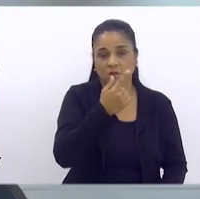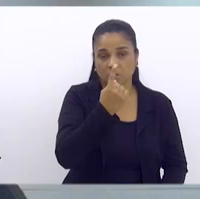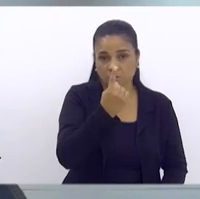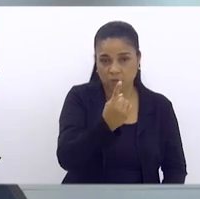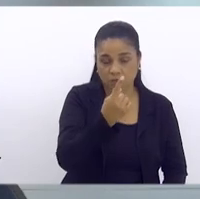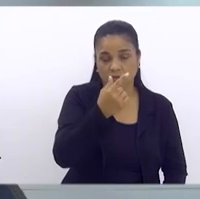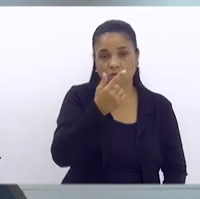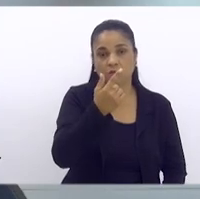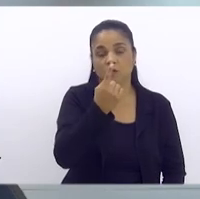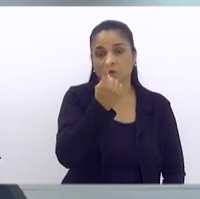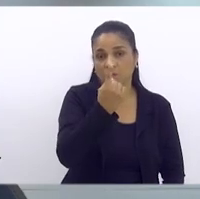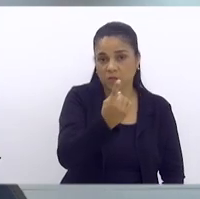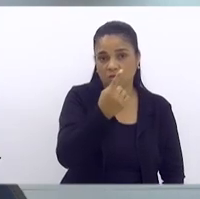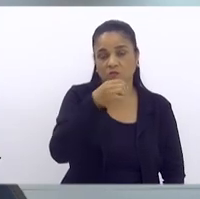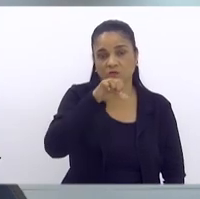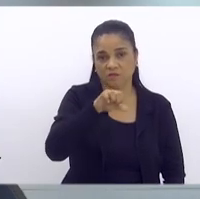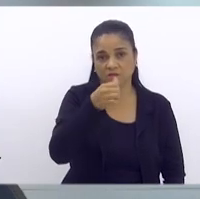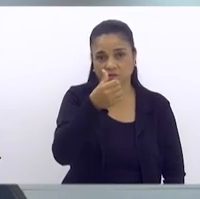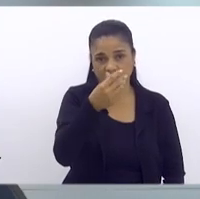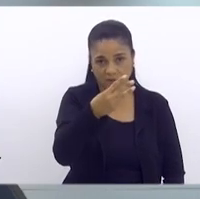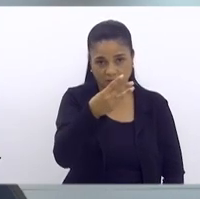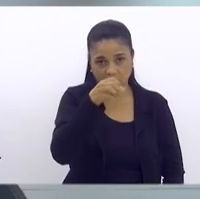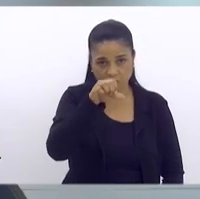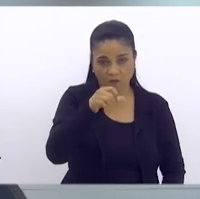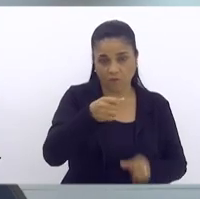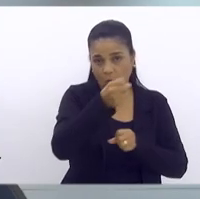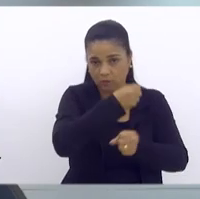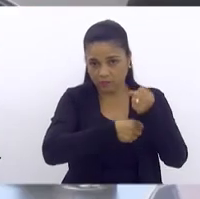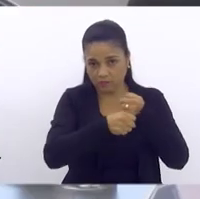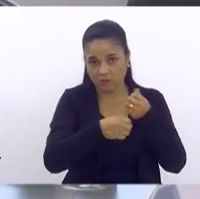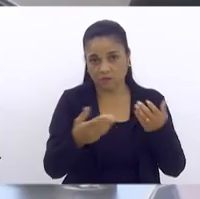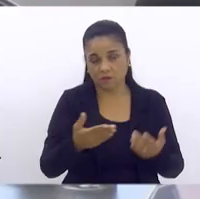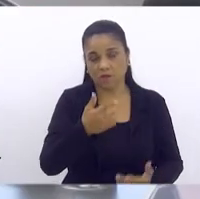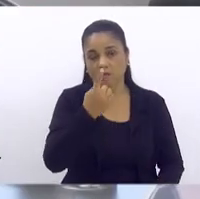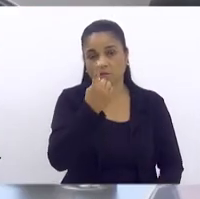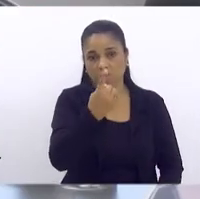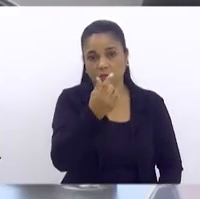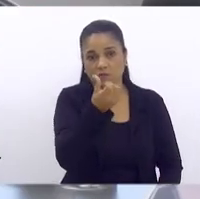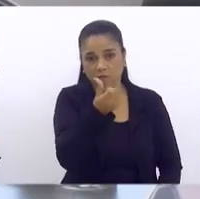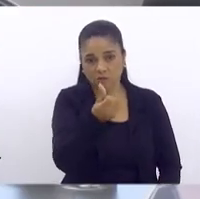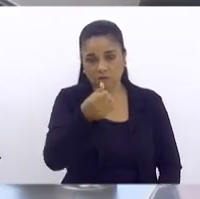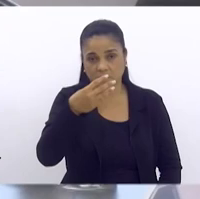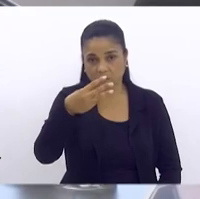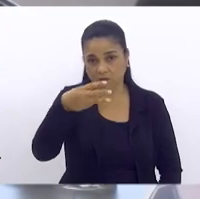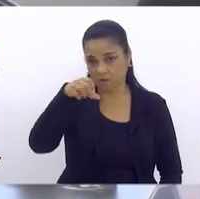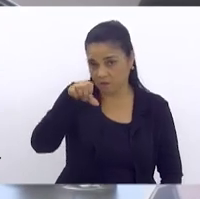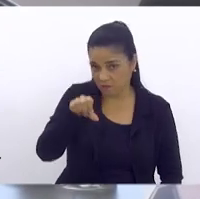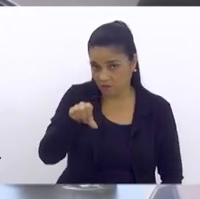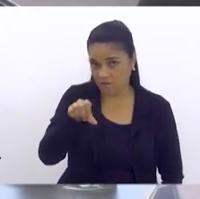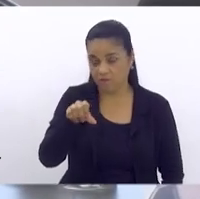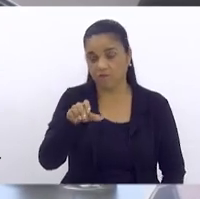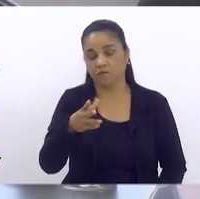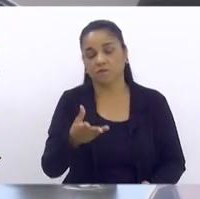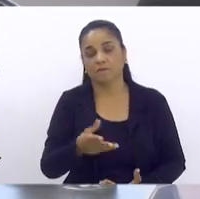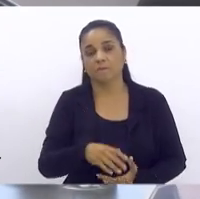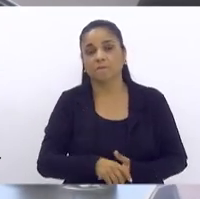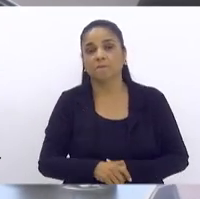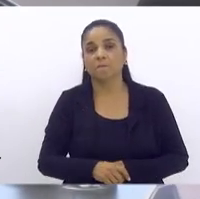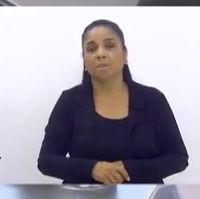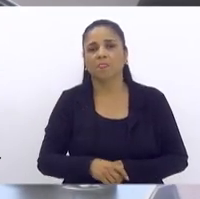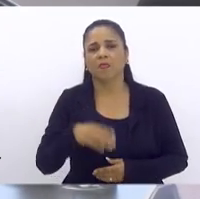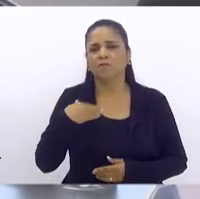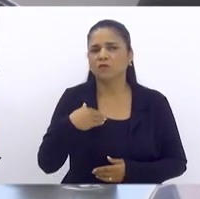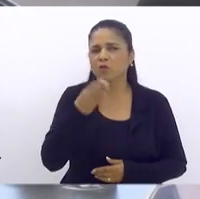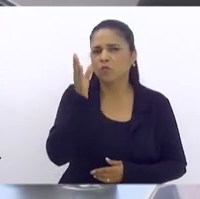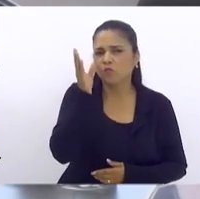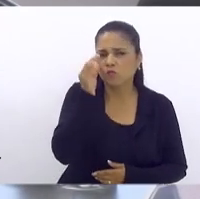Então, 1.619. Isso, até julho desse ano. Pois é, não vai alterar a minha, a minha pergunta. É, eu fiquei curioso